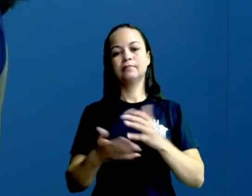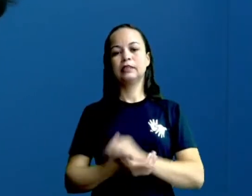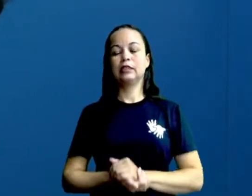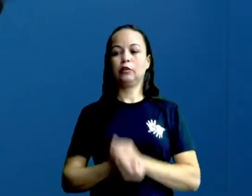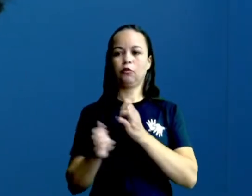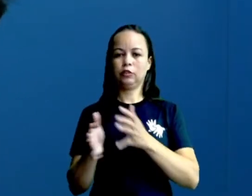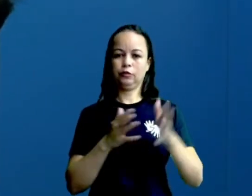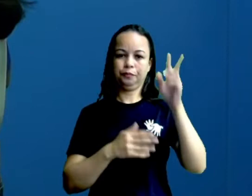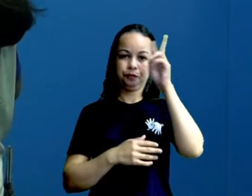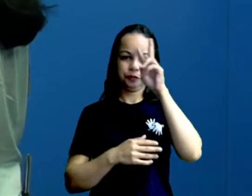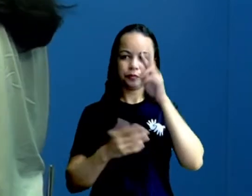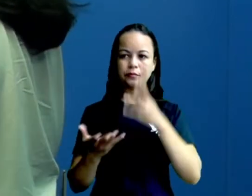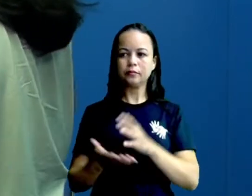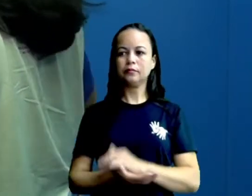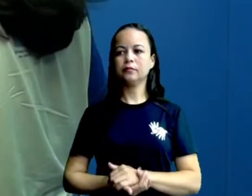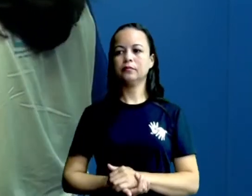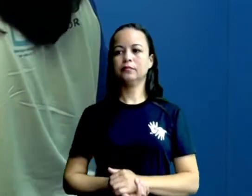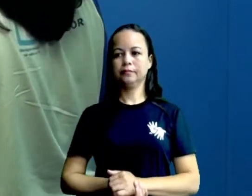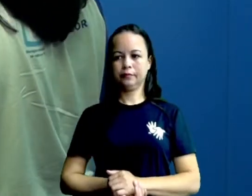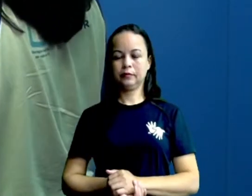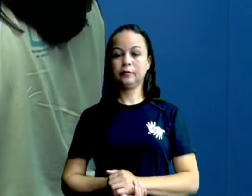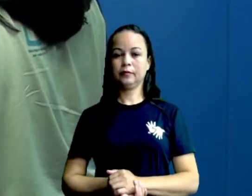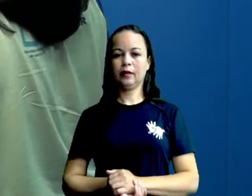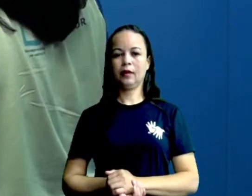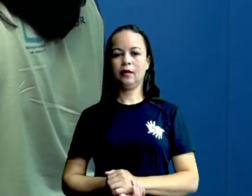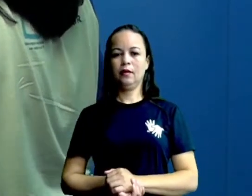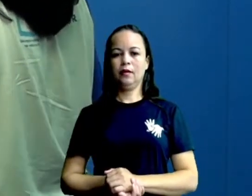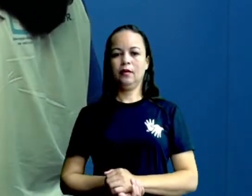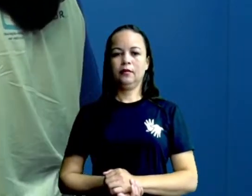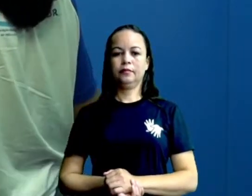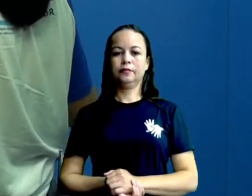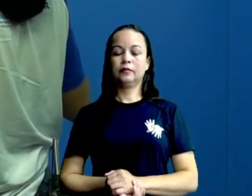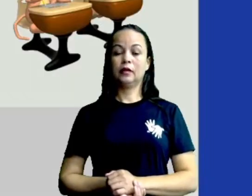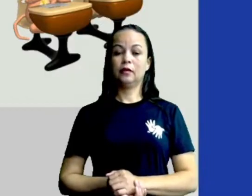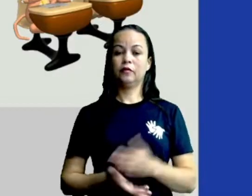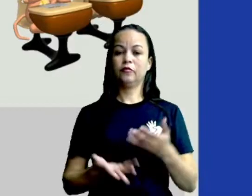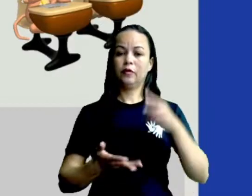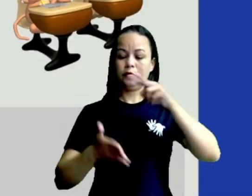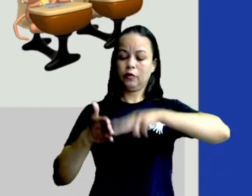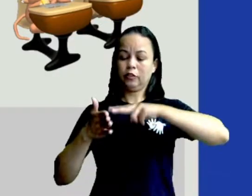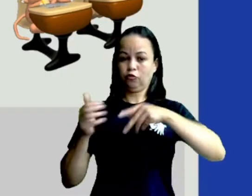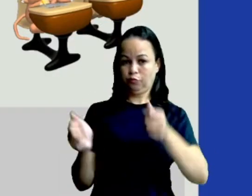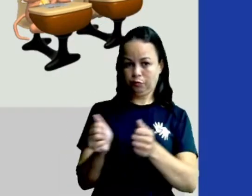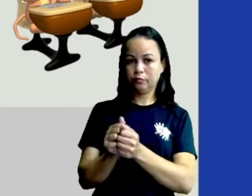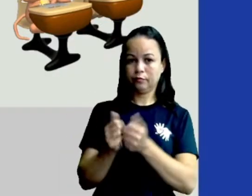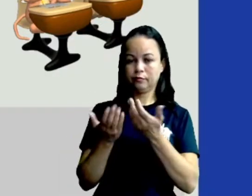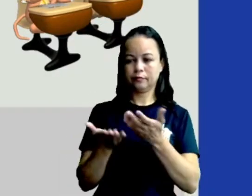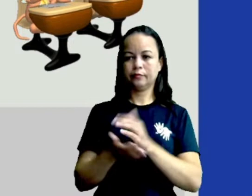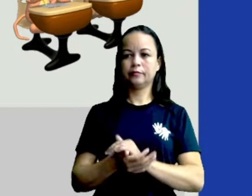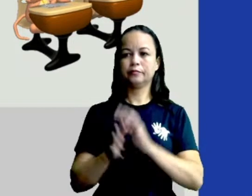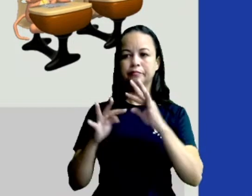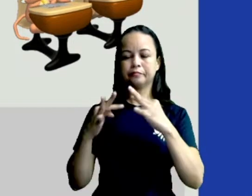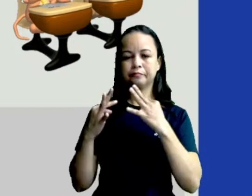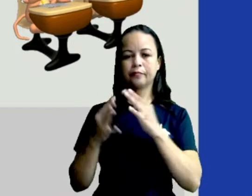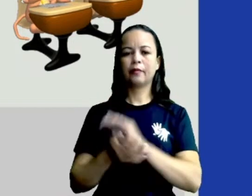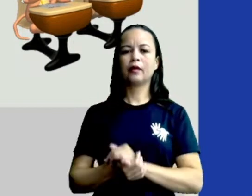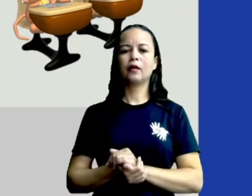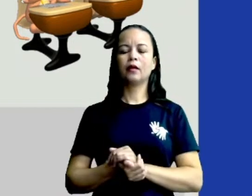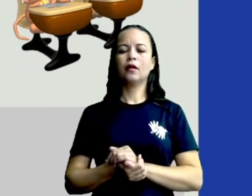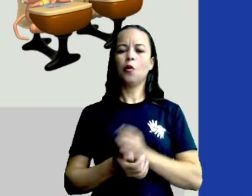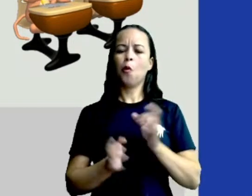história. Passa aí o slide para a gente ver uma coisinha. Vamos ler aqui comigo, presta atenção. O